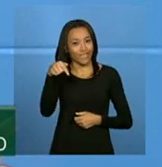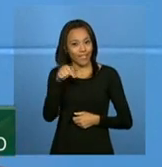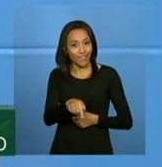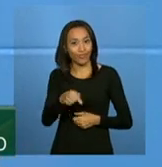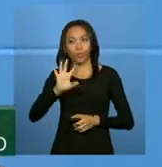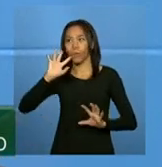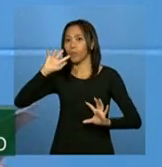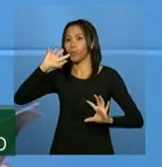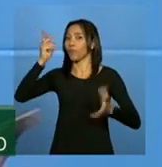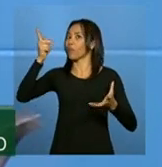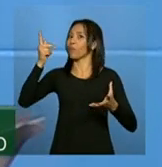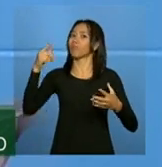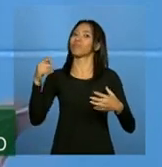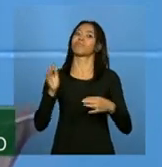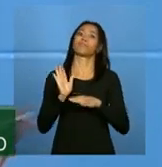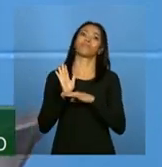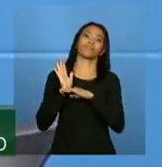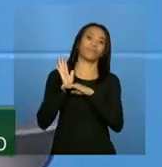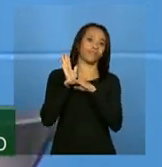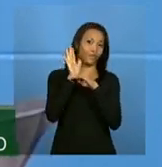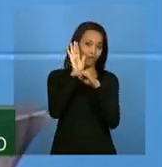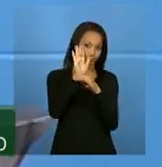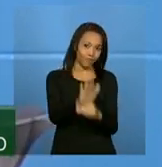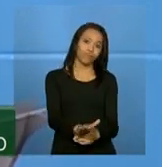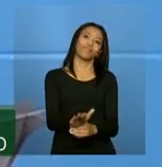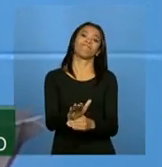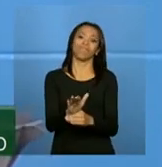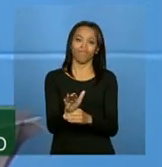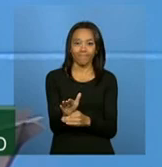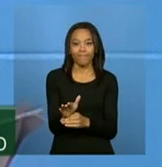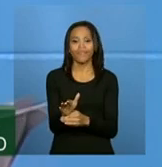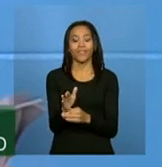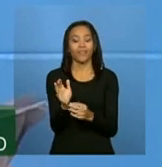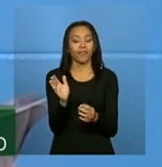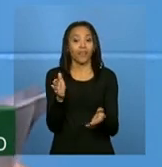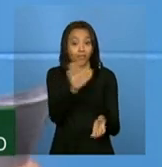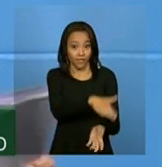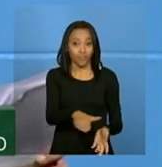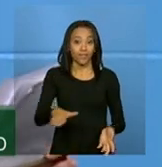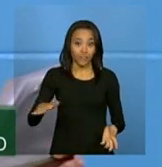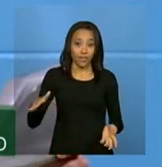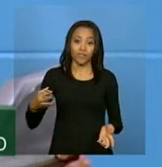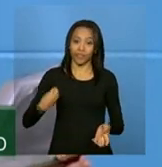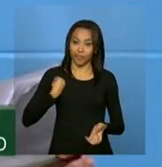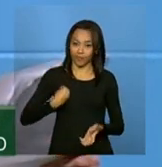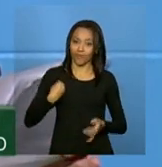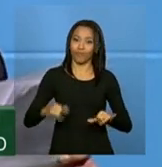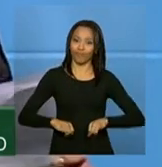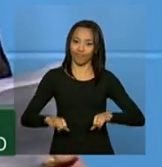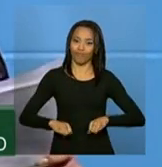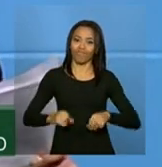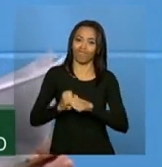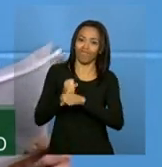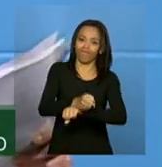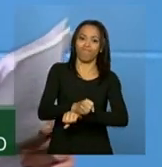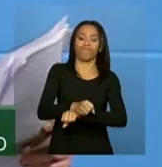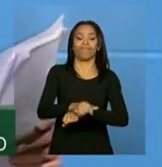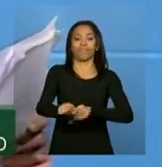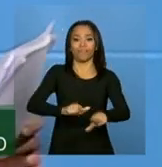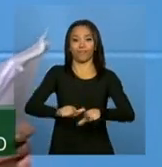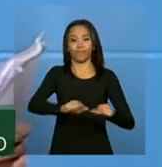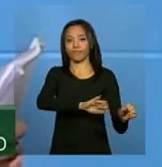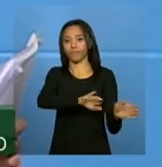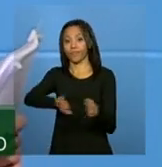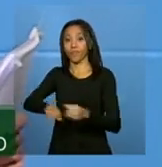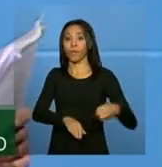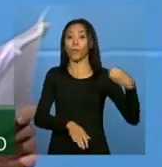efeito sustentável para além do efeito pontual de libertar essas crianças em situação de trabalho. Quarto, o piso